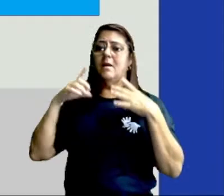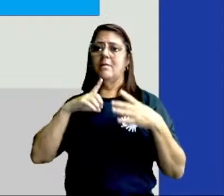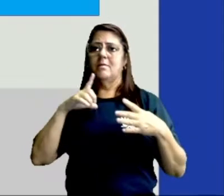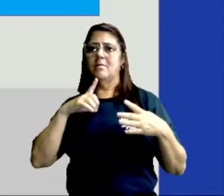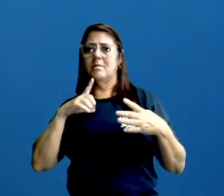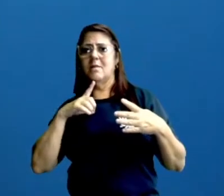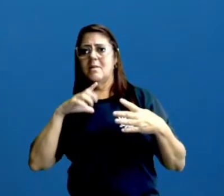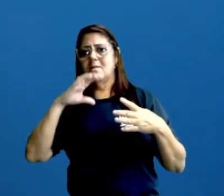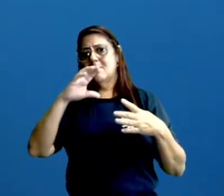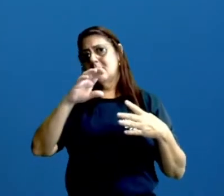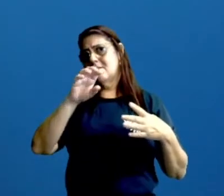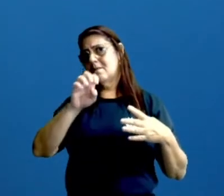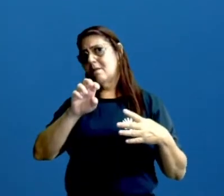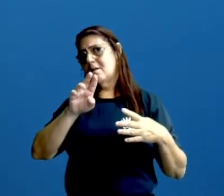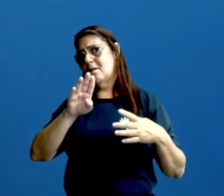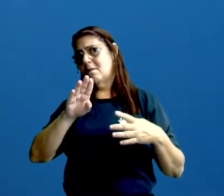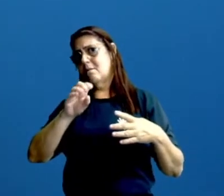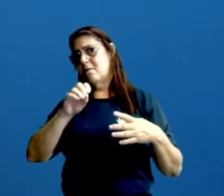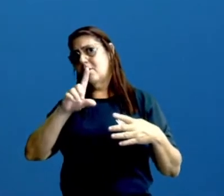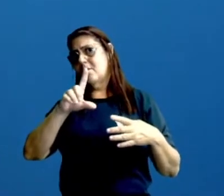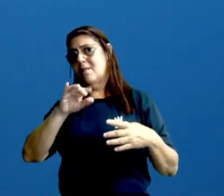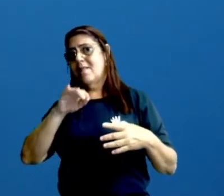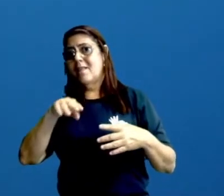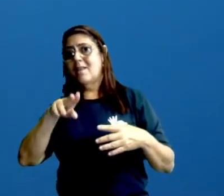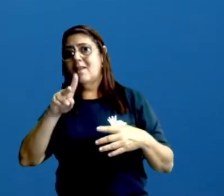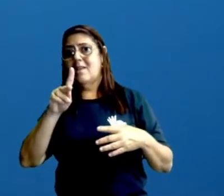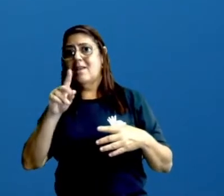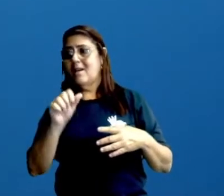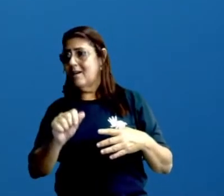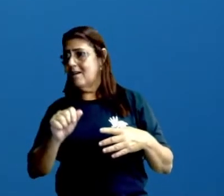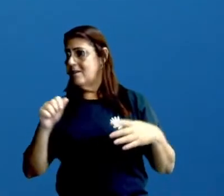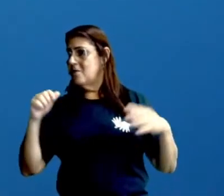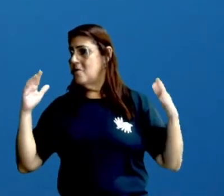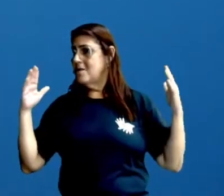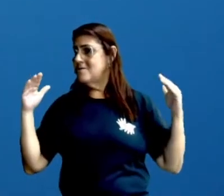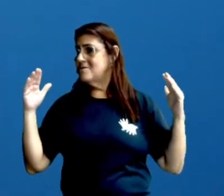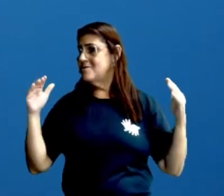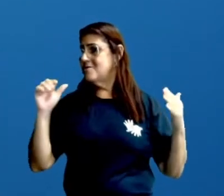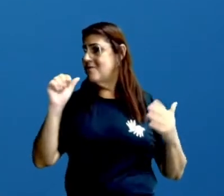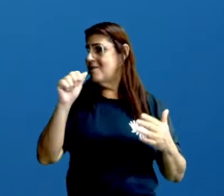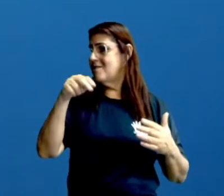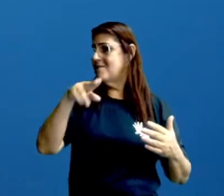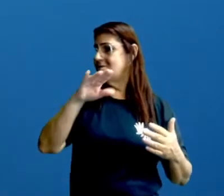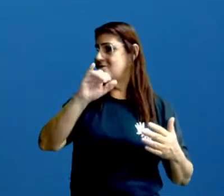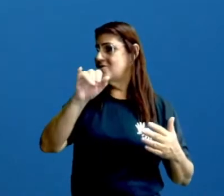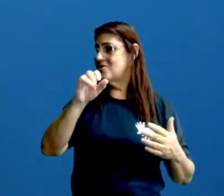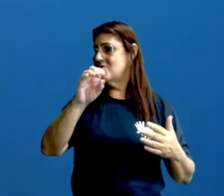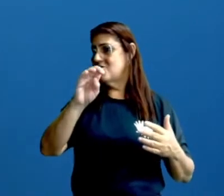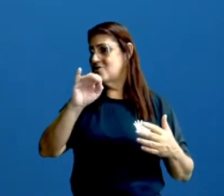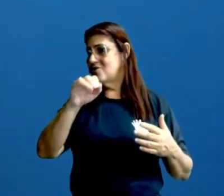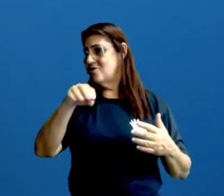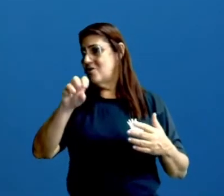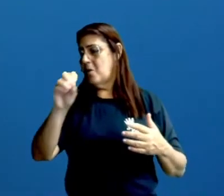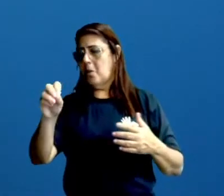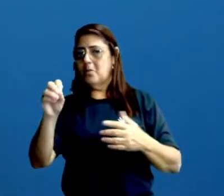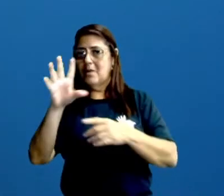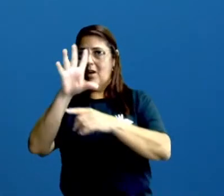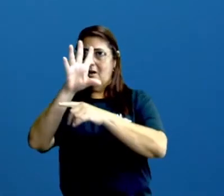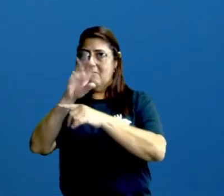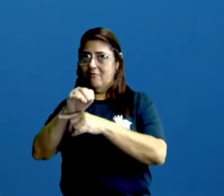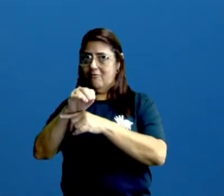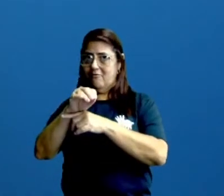o Cascão e o Anjinho, não é? Olhando para a Mônica. A Mônica tá com uma máquina fotográfica, então